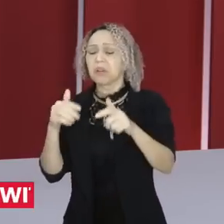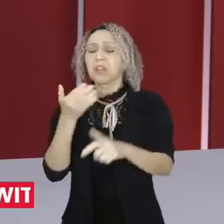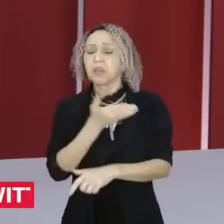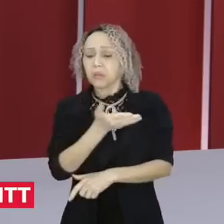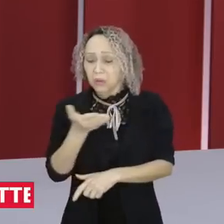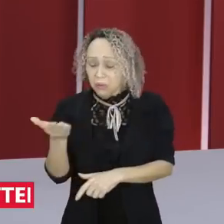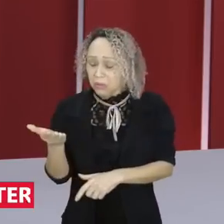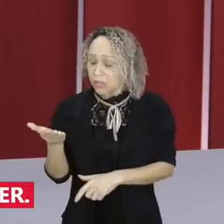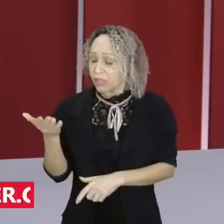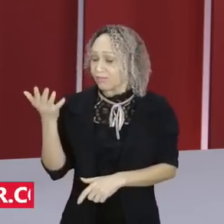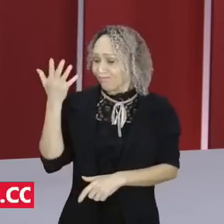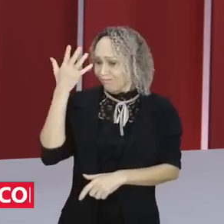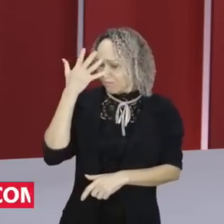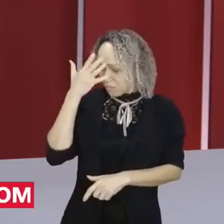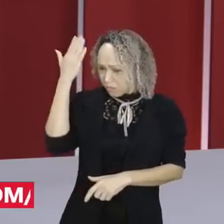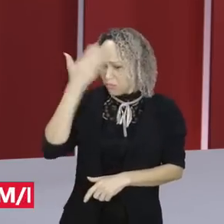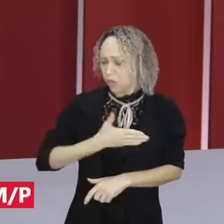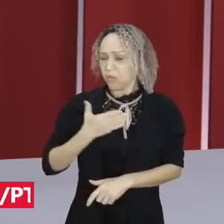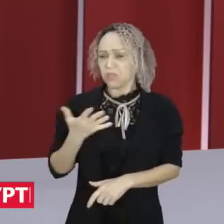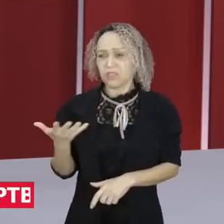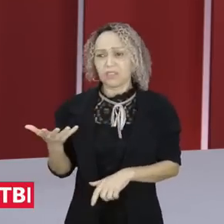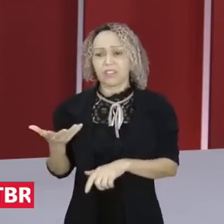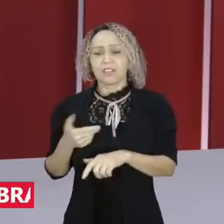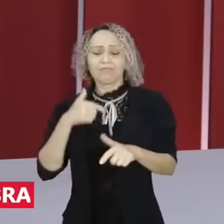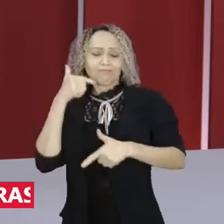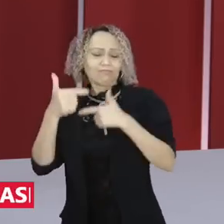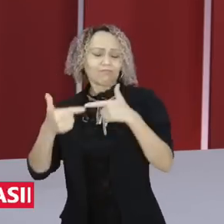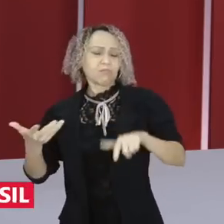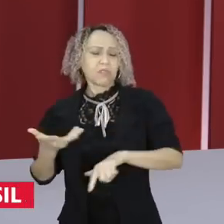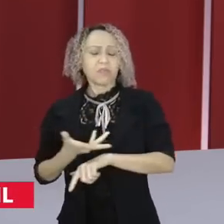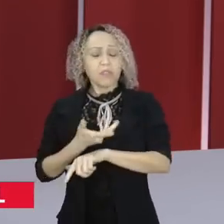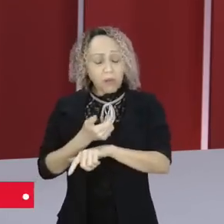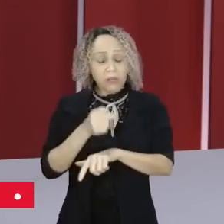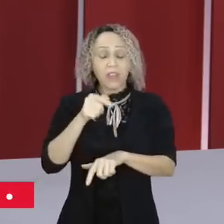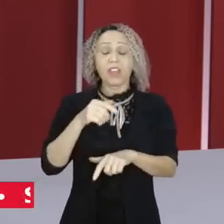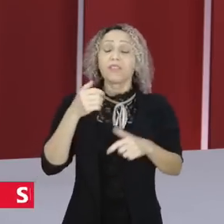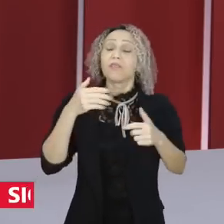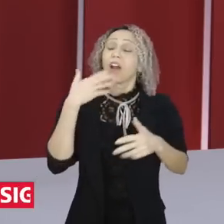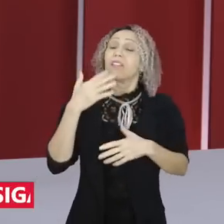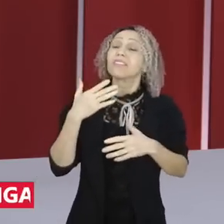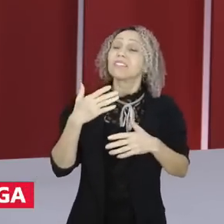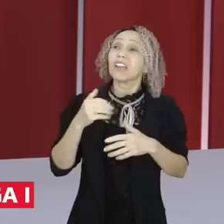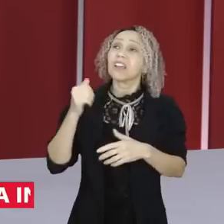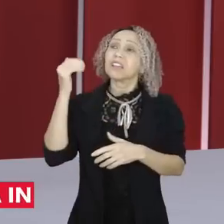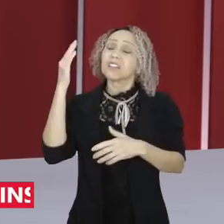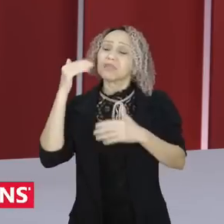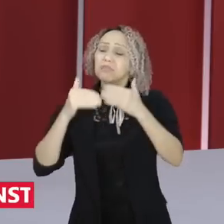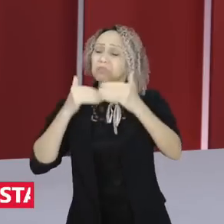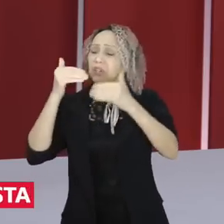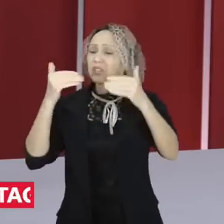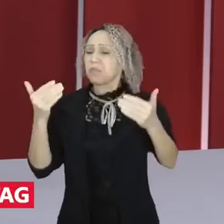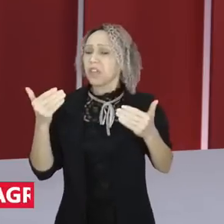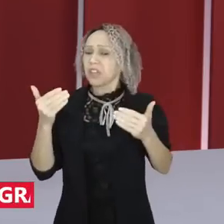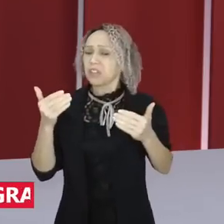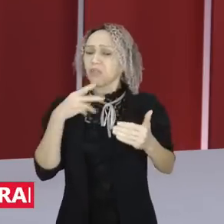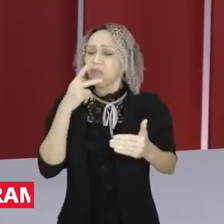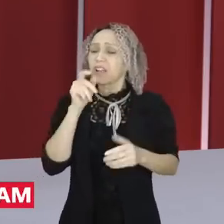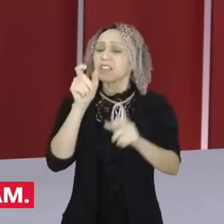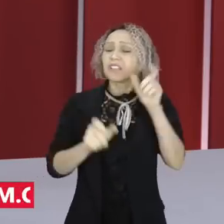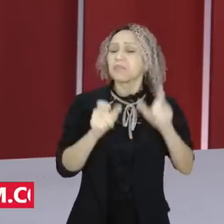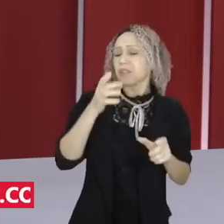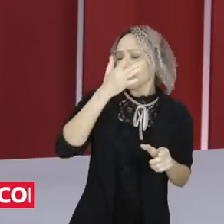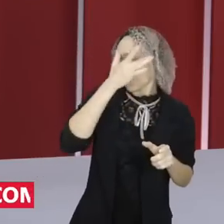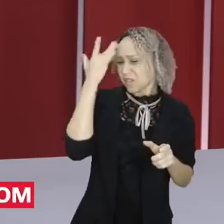né? No tipo de assunto abordado, falando de país, falando de crescimento, falando de pessoas, né? A gente já pode sentir aí